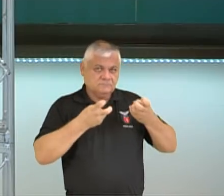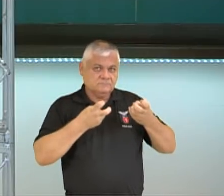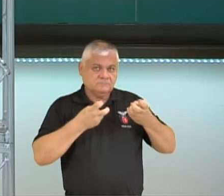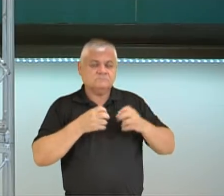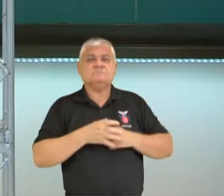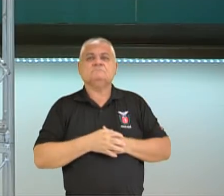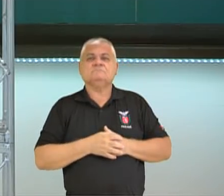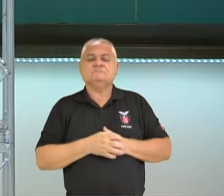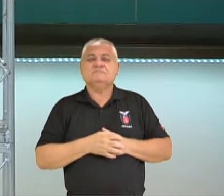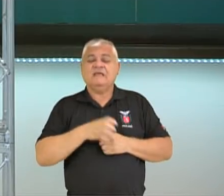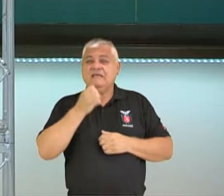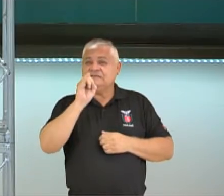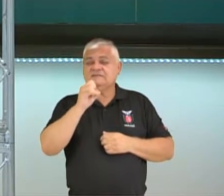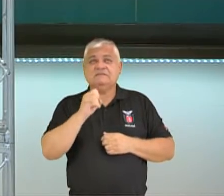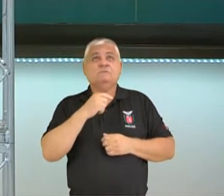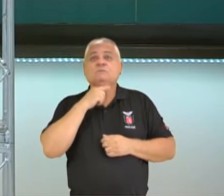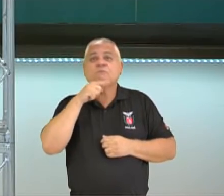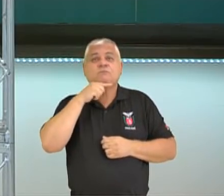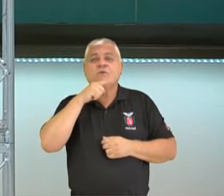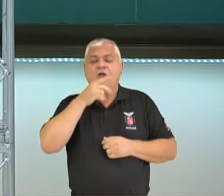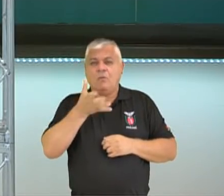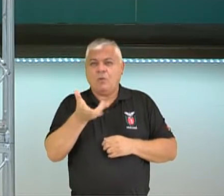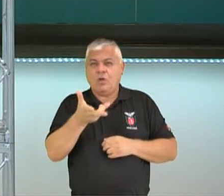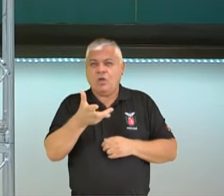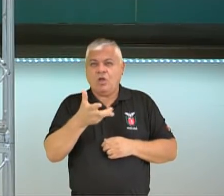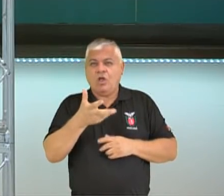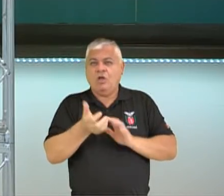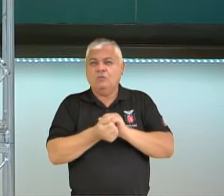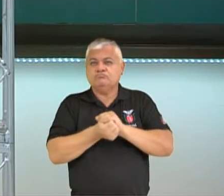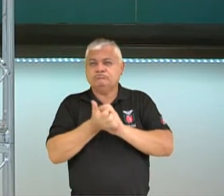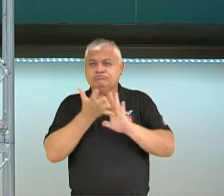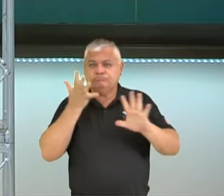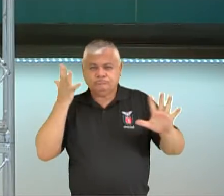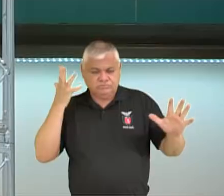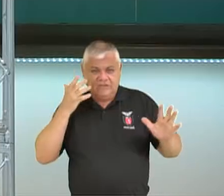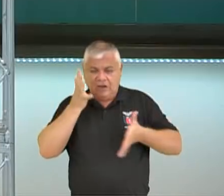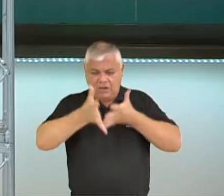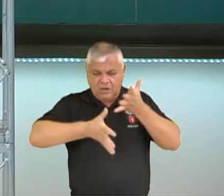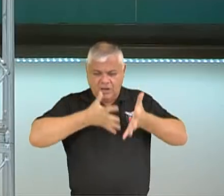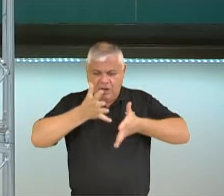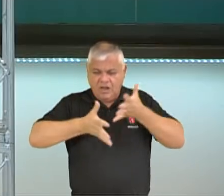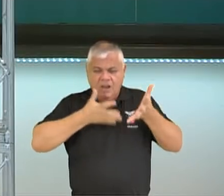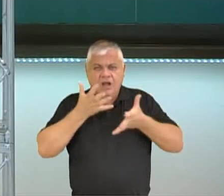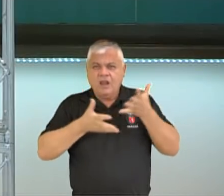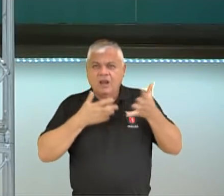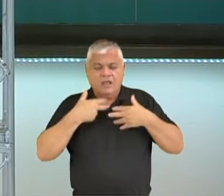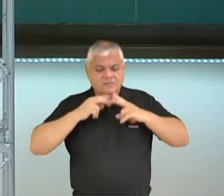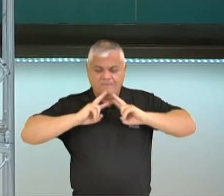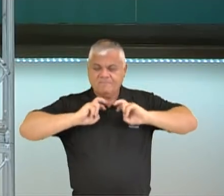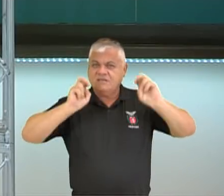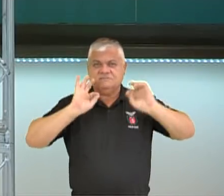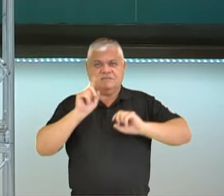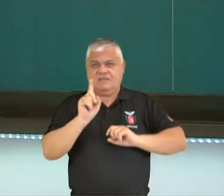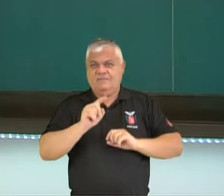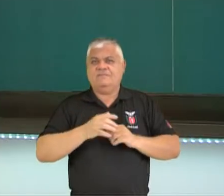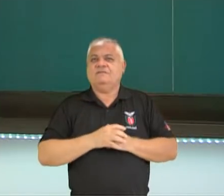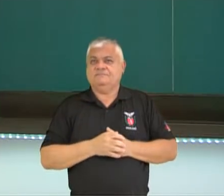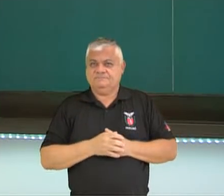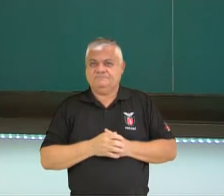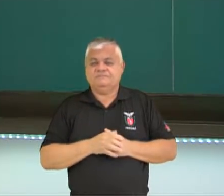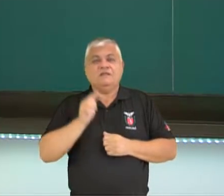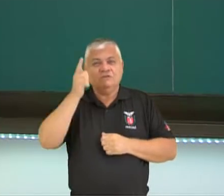nós não temos essa velocidade essa fluência essa fluidez na leitura Nós também não conseguimos perceber tá